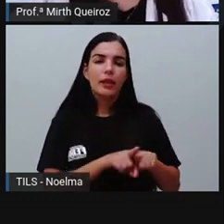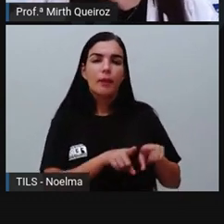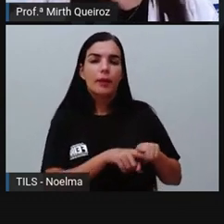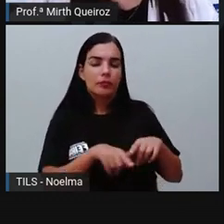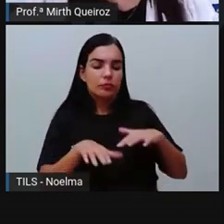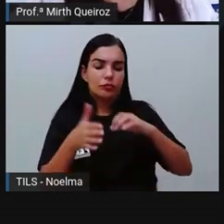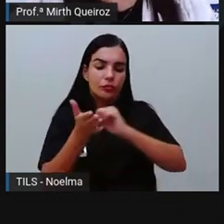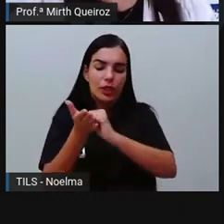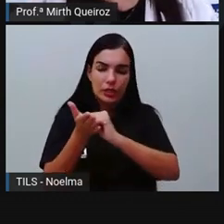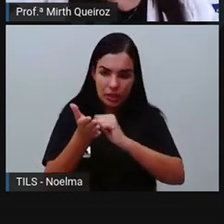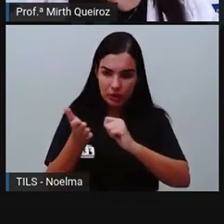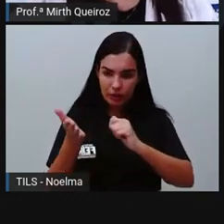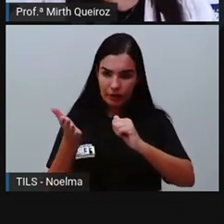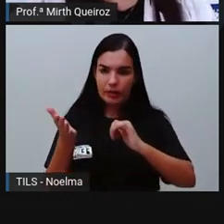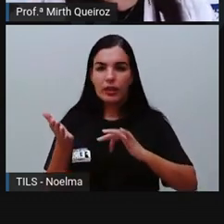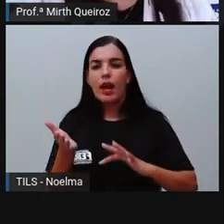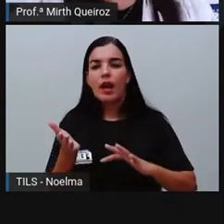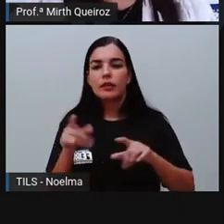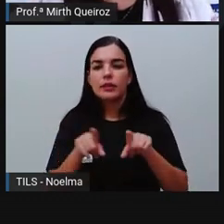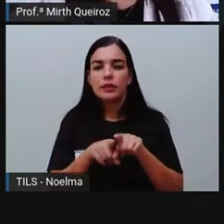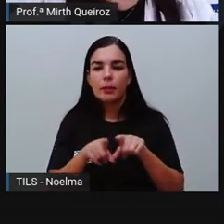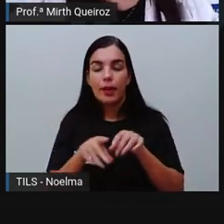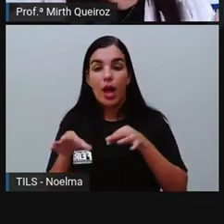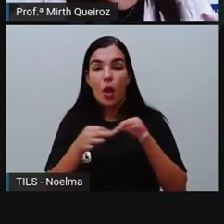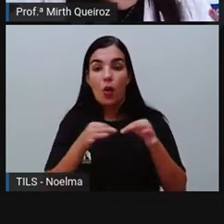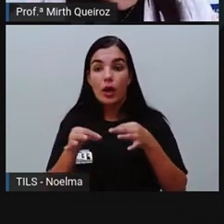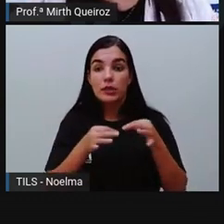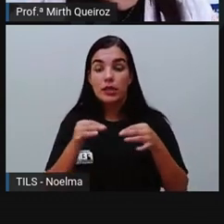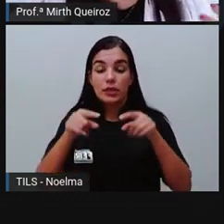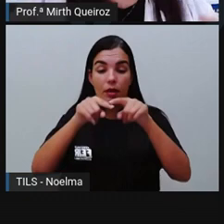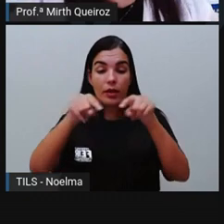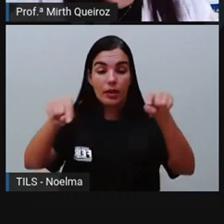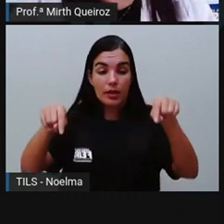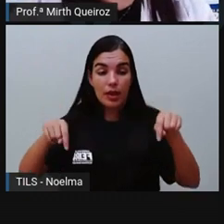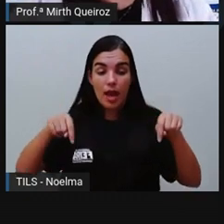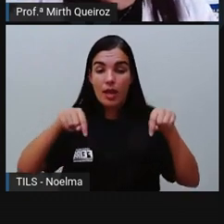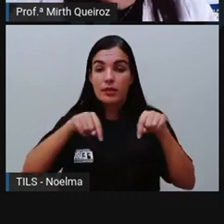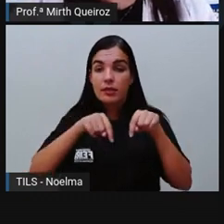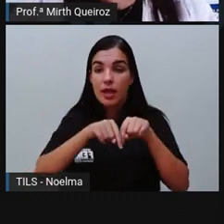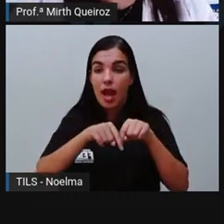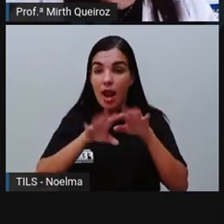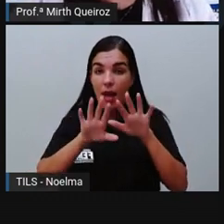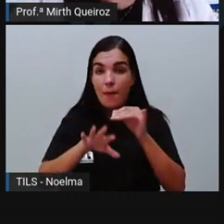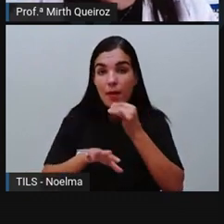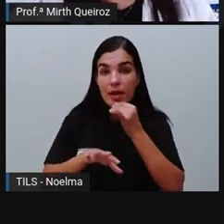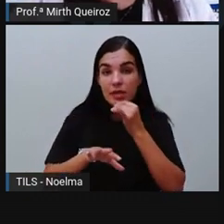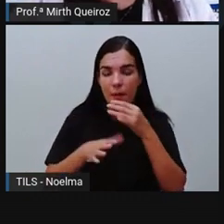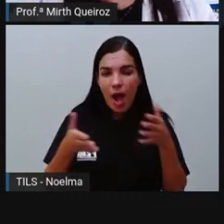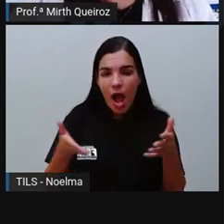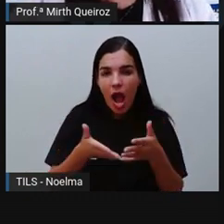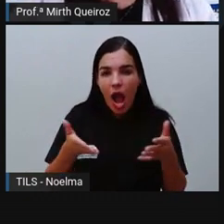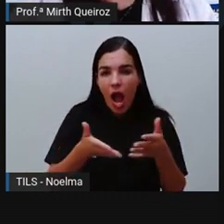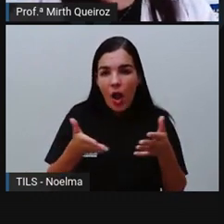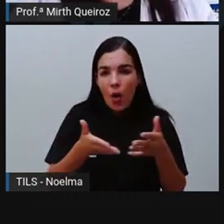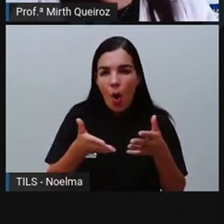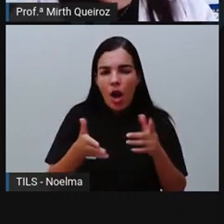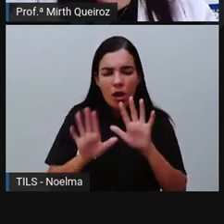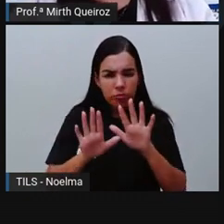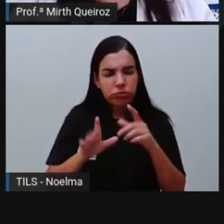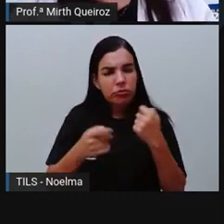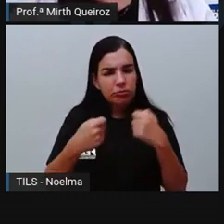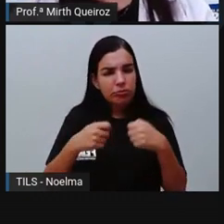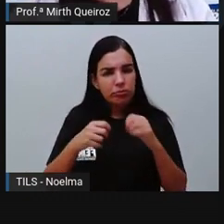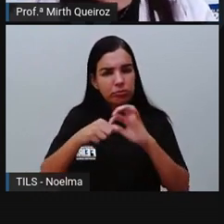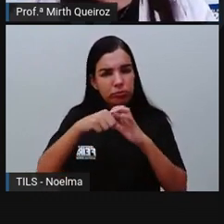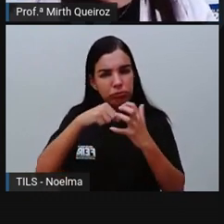trabalho, até mesmo na organização das salas ali, que às vezes essas salas, agora a gente não está podendo fazer isso por conta